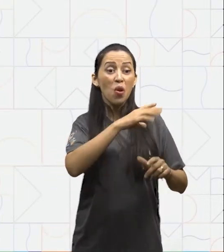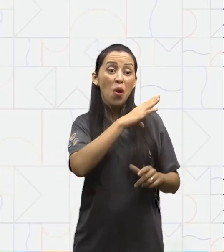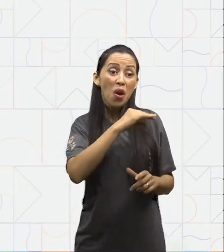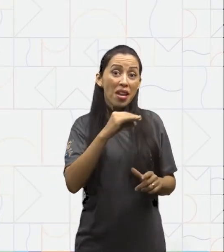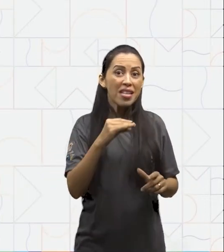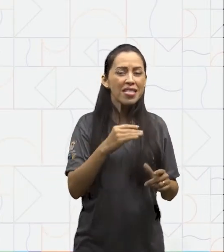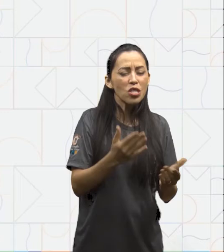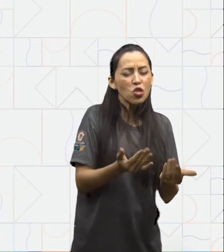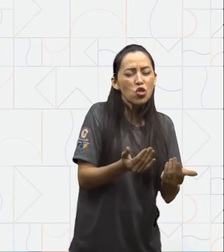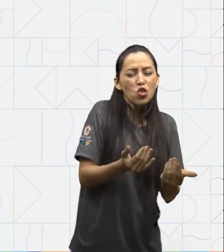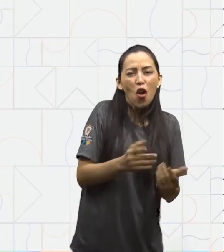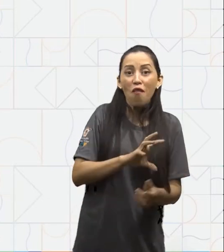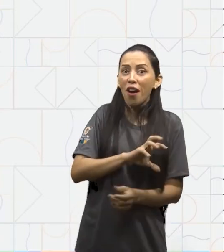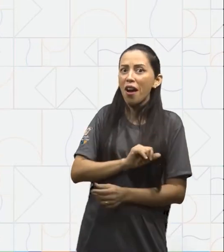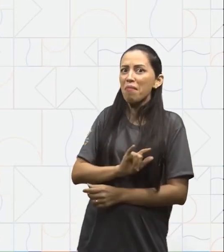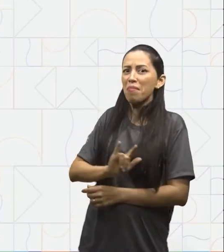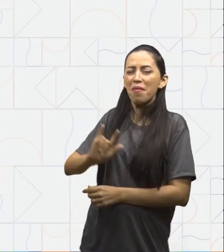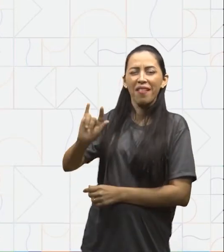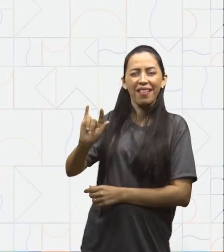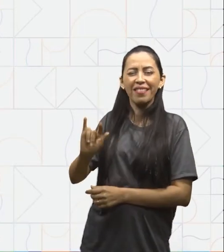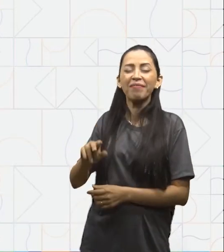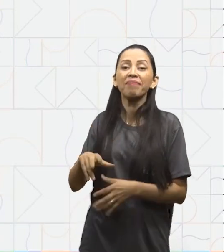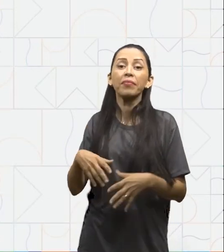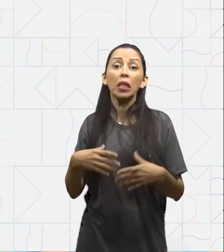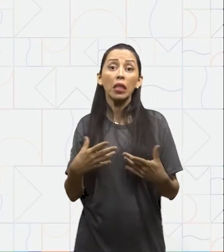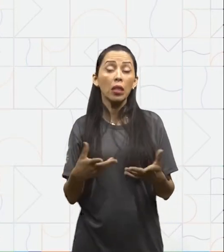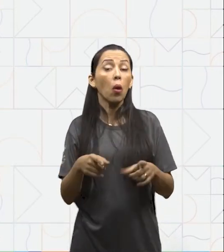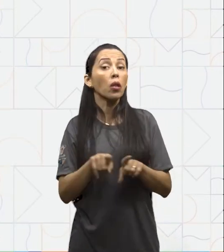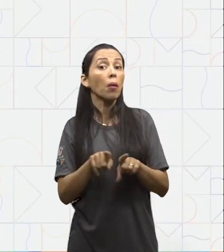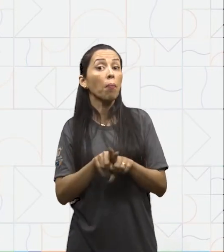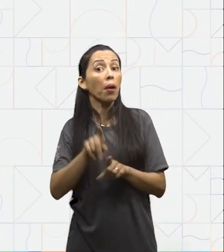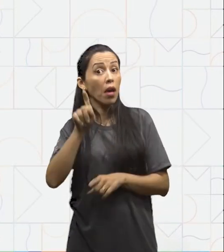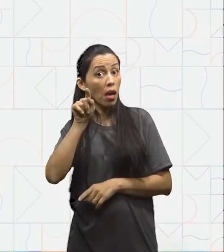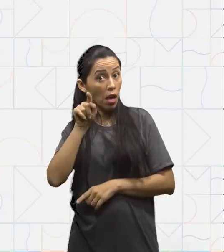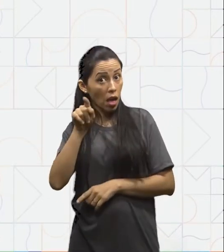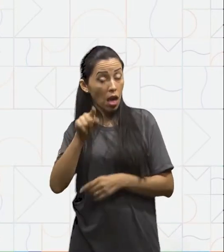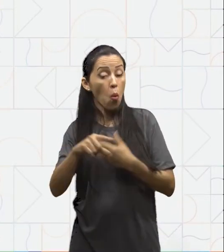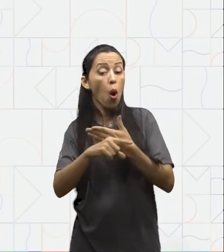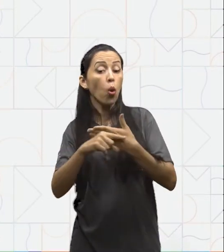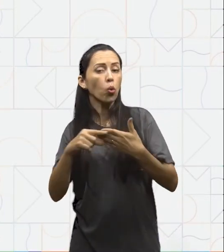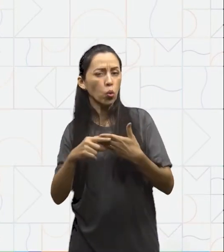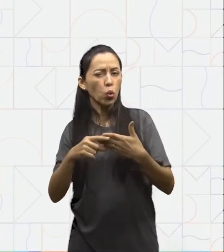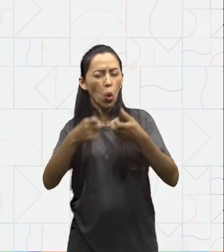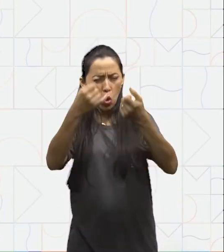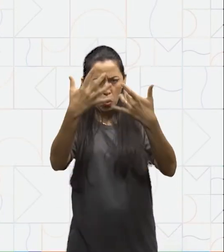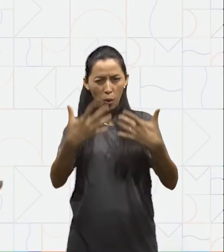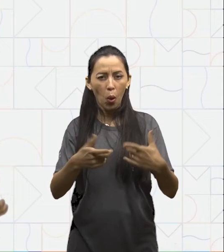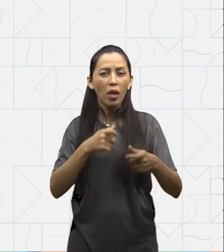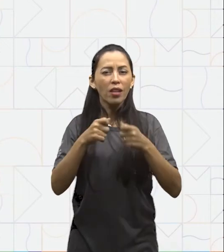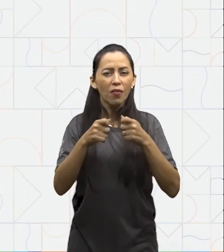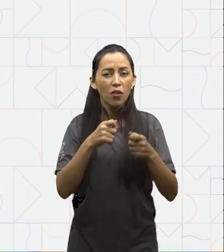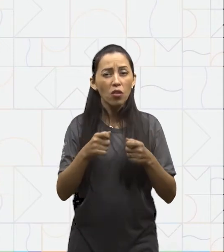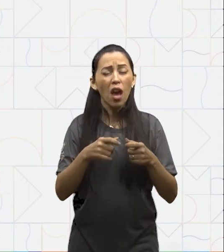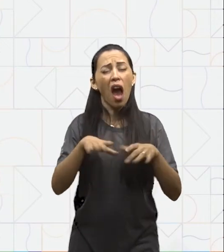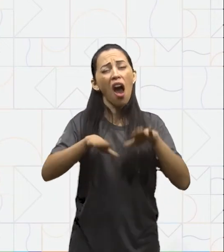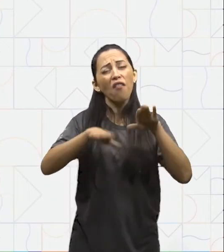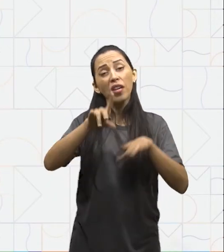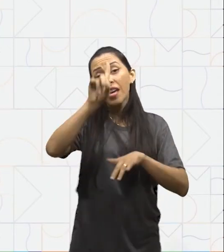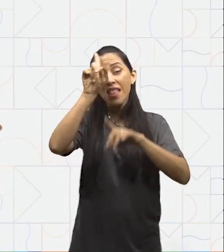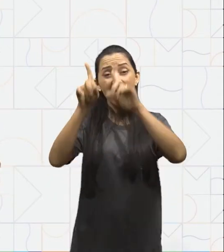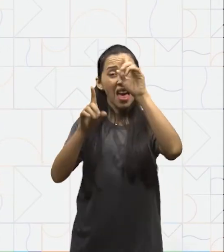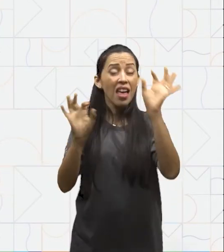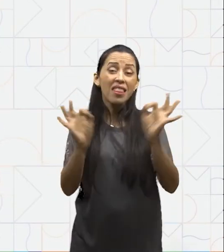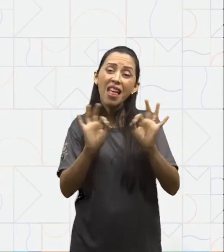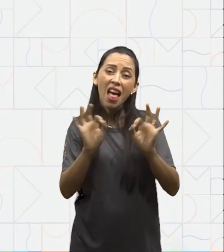os adolescentes e jovens de todo o Brasil. Ele contou em uma entrevista que quando está sem inspiração, ele